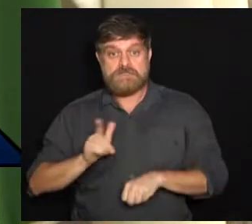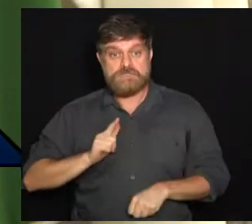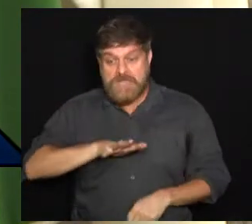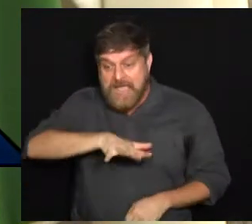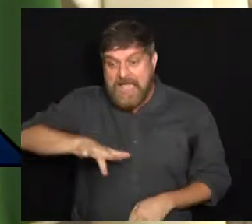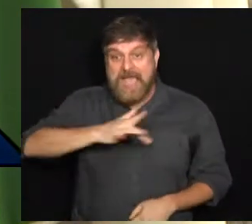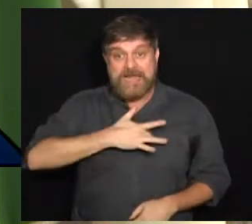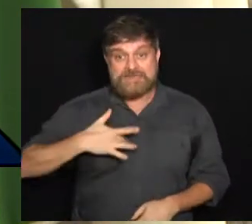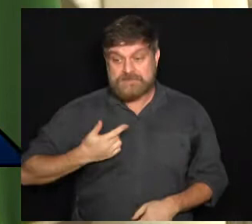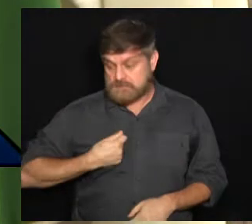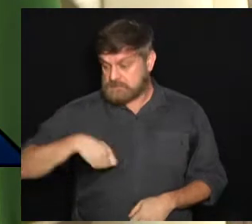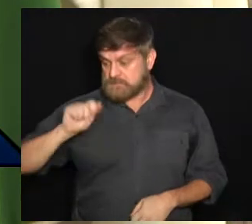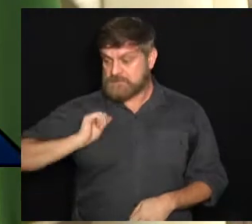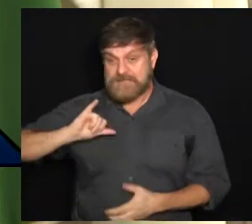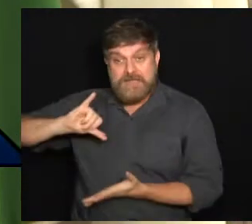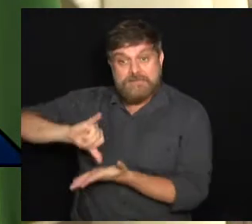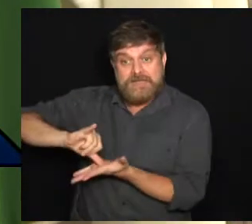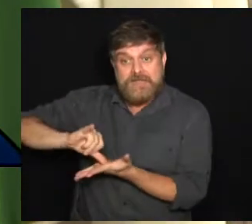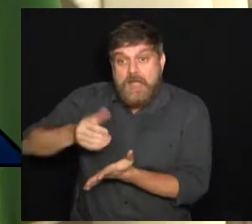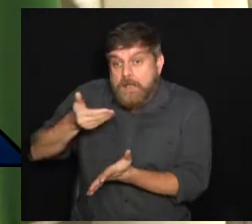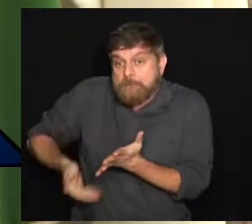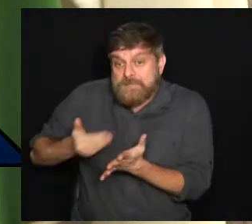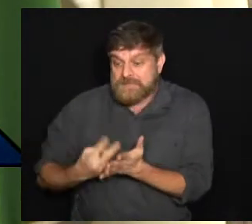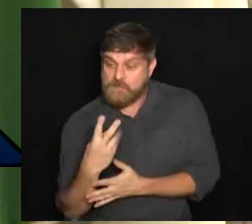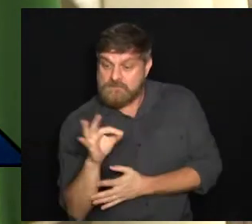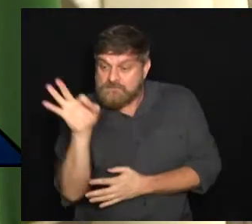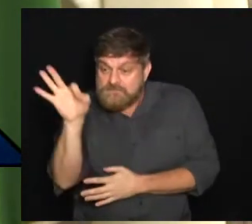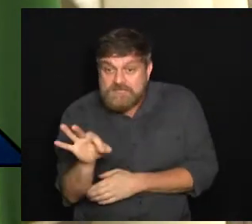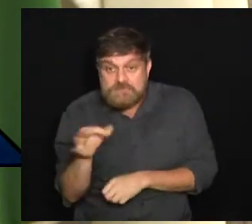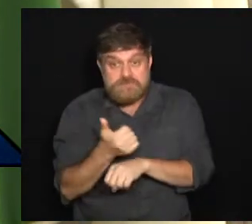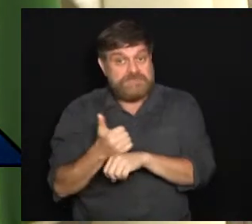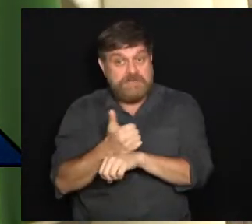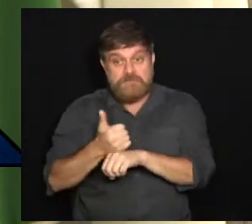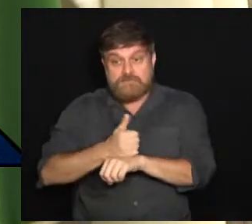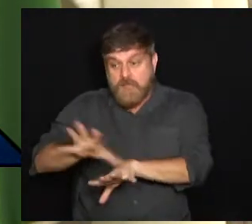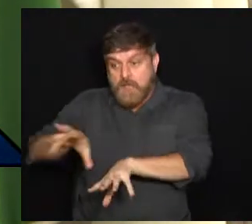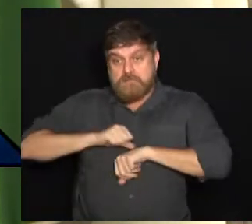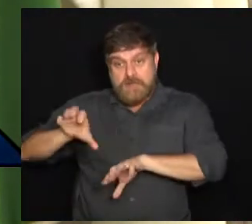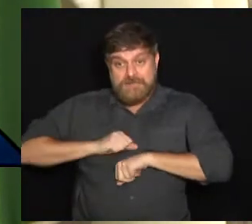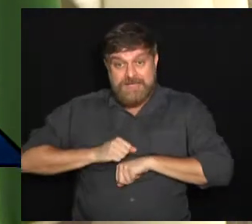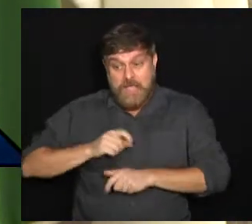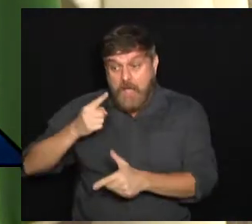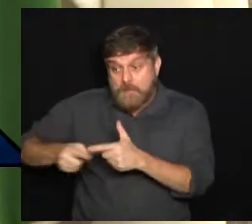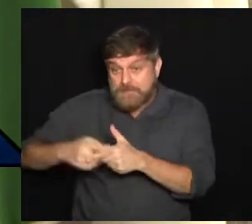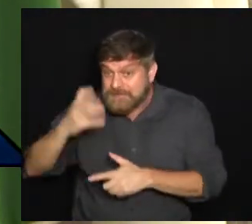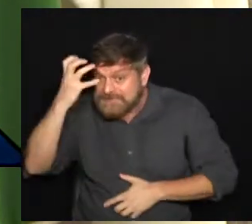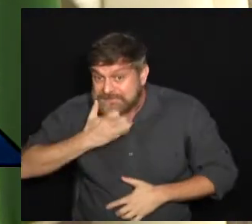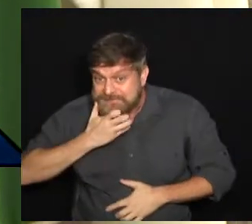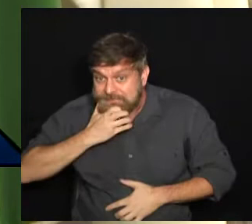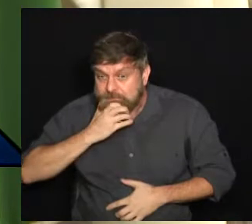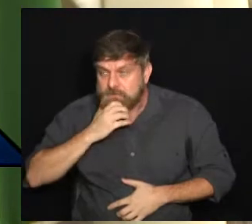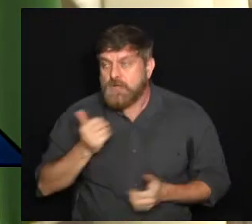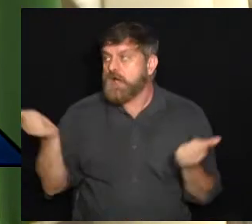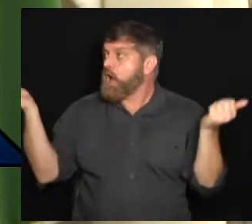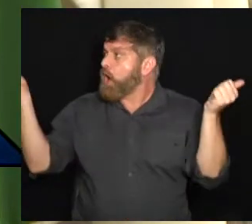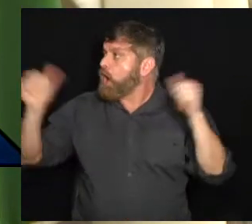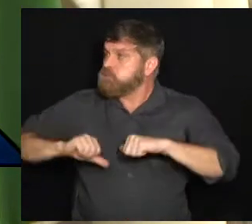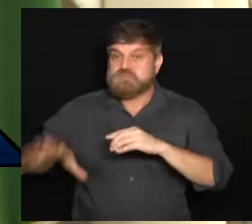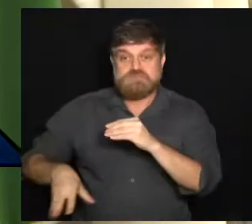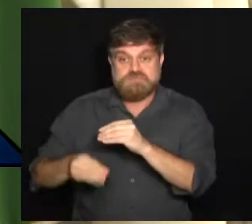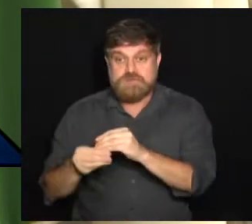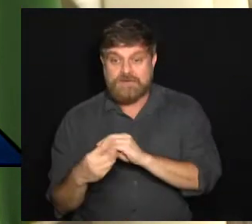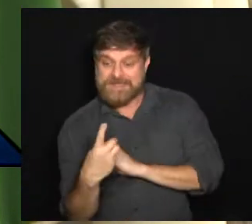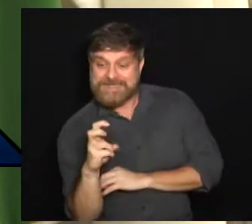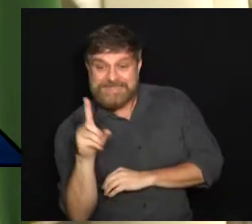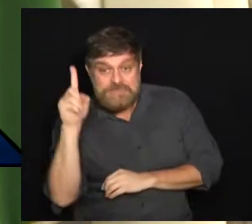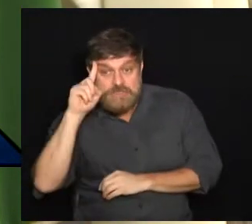de Madrid perdeu 20% da sua capacidade de cuidado. Então, o problema que já era sério, ficou mais sério ainda, porque são 10, 15